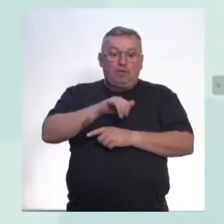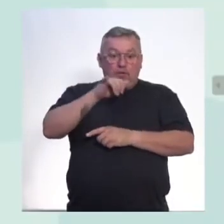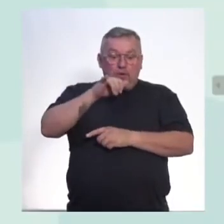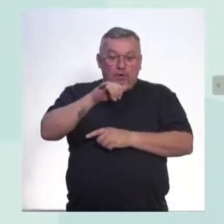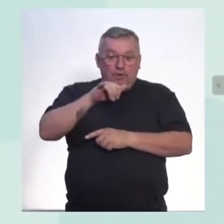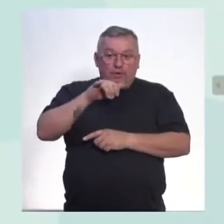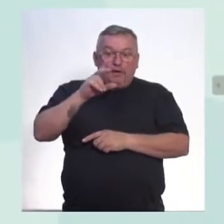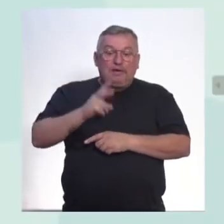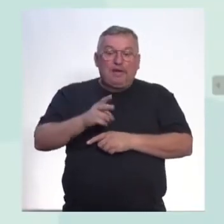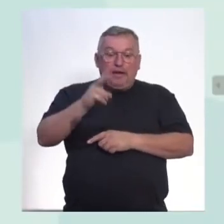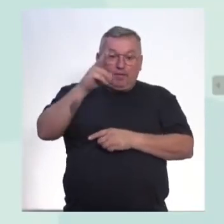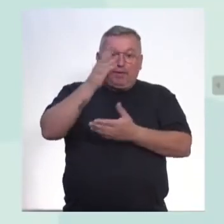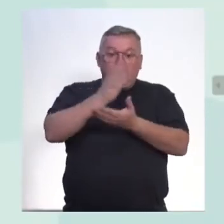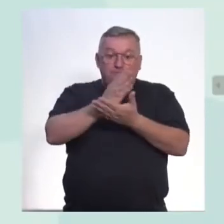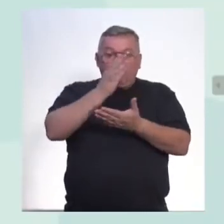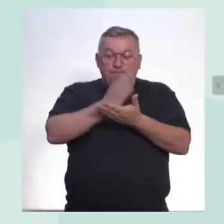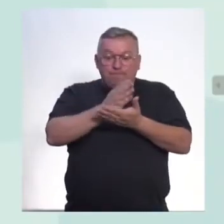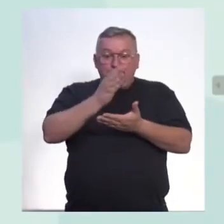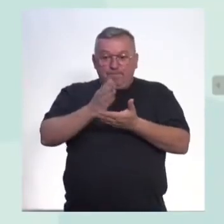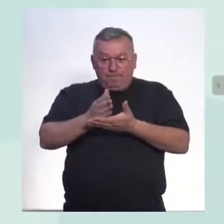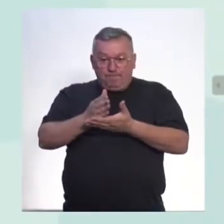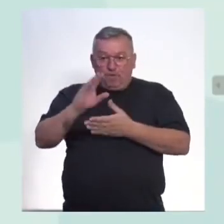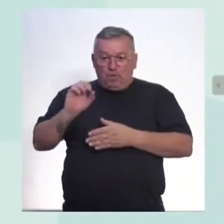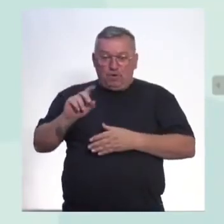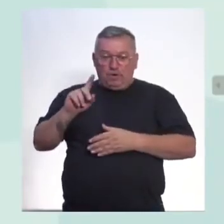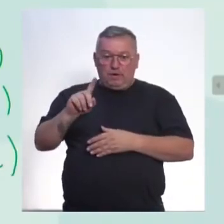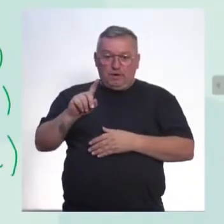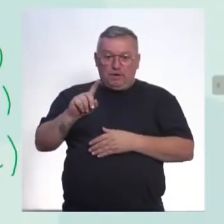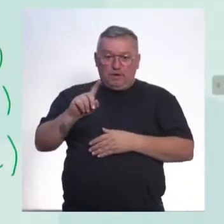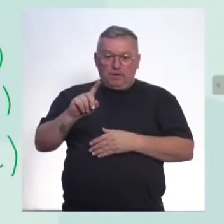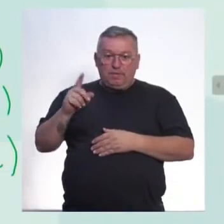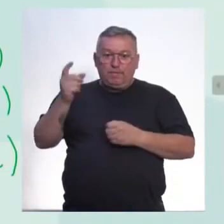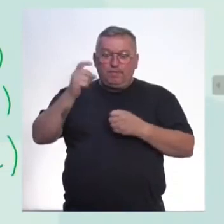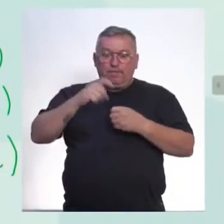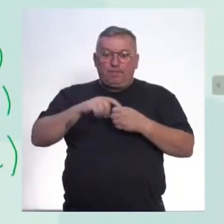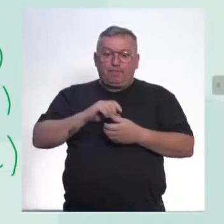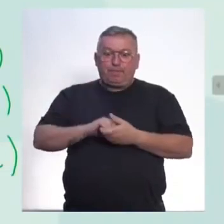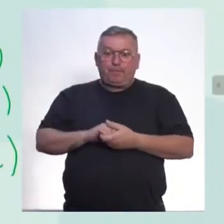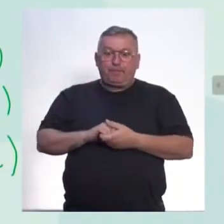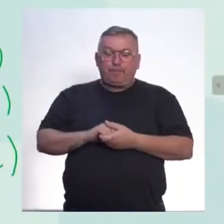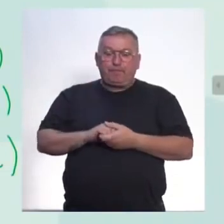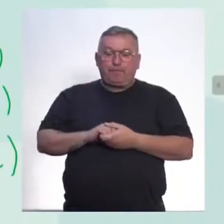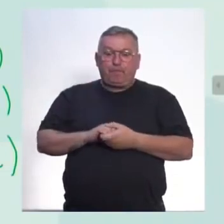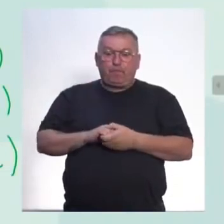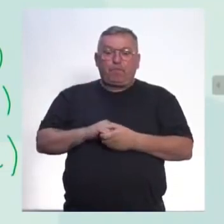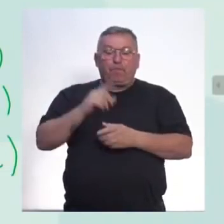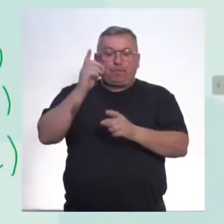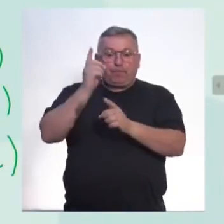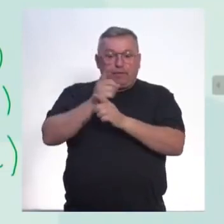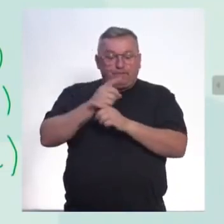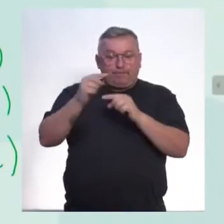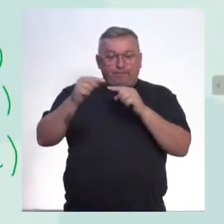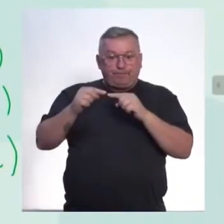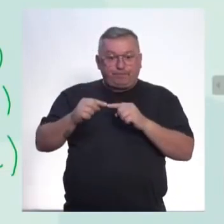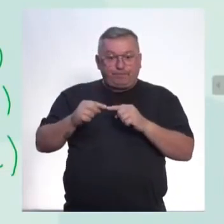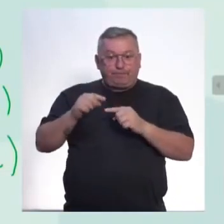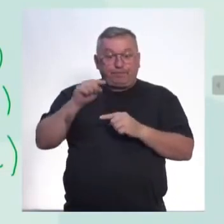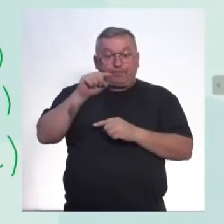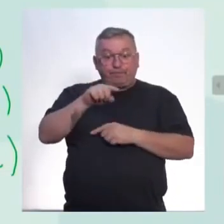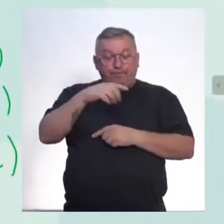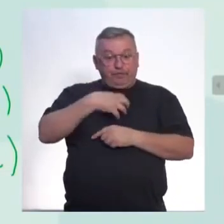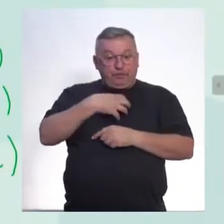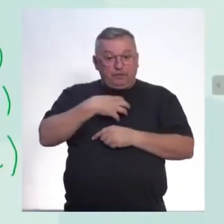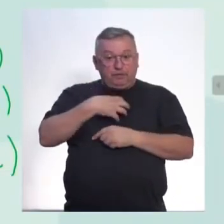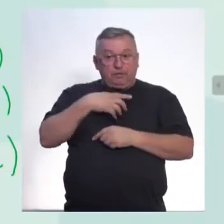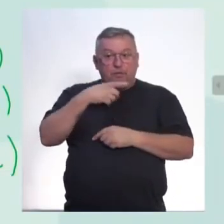y, sempre nessa ordem. Beleza? Vamos voltar no gráfico lá para vocês acharem os correspondentes. Vou deixar desse jeitinho